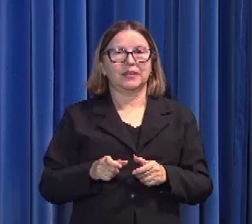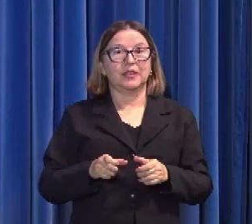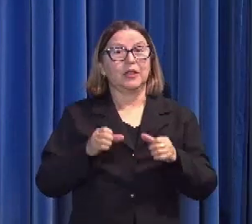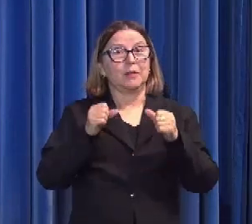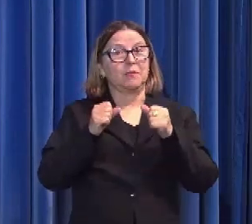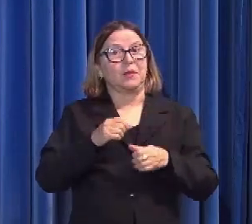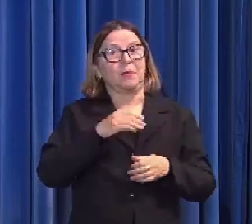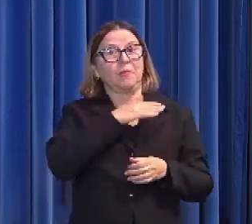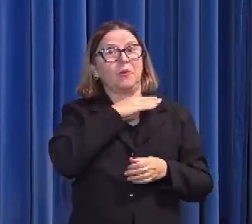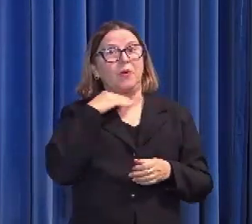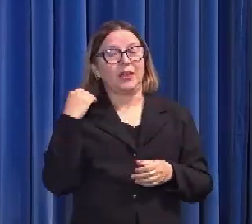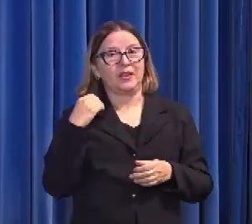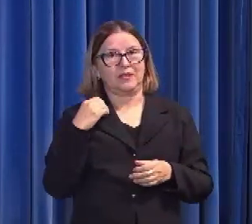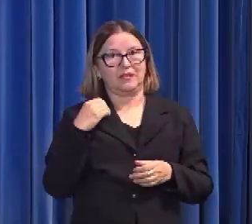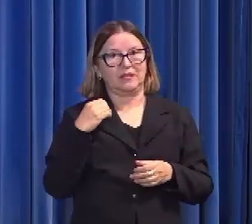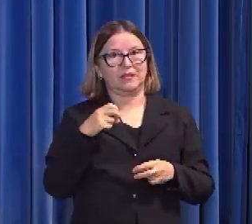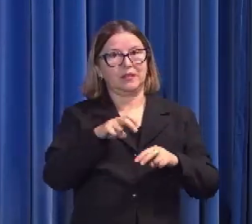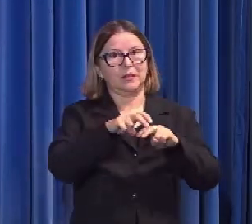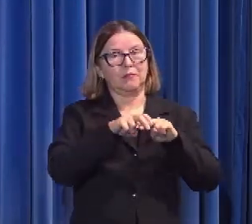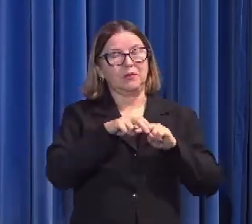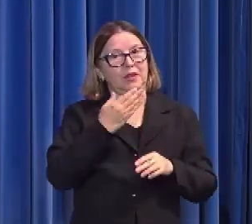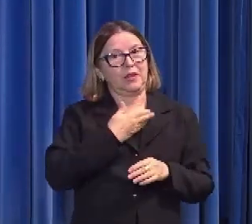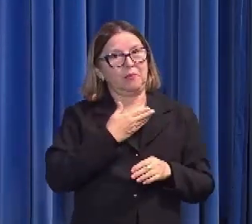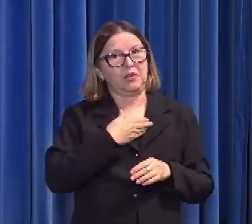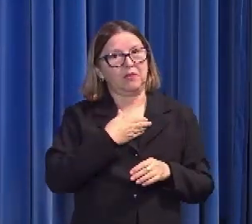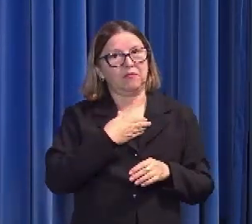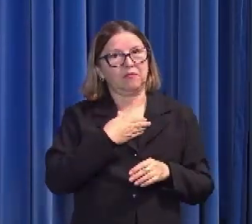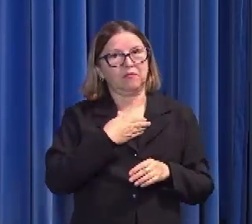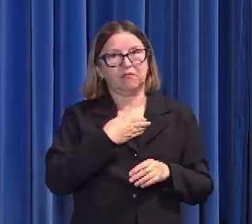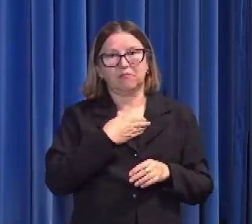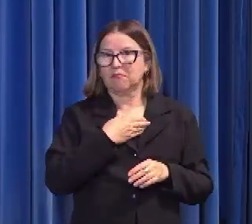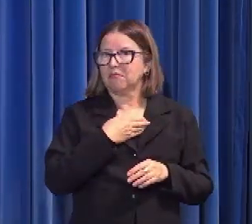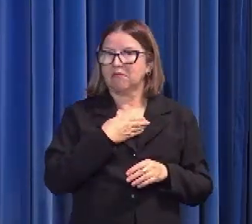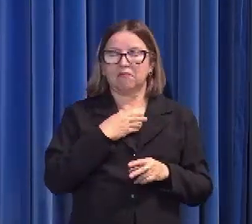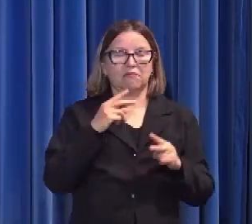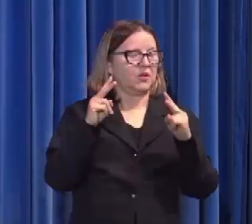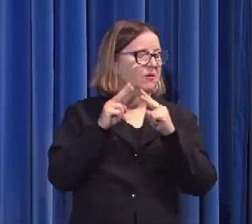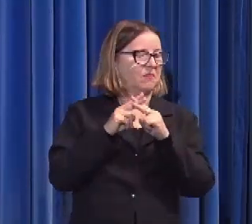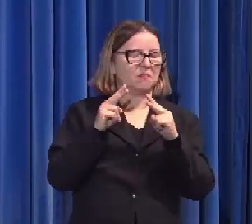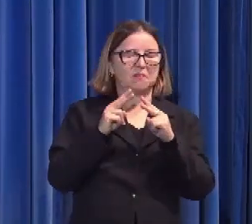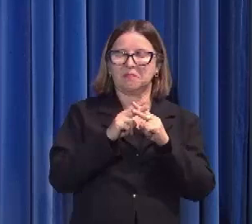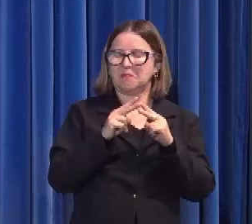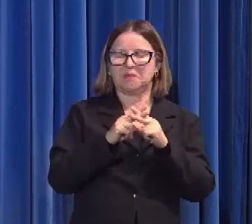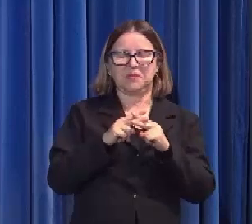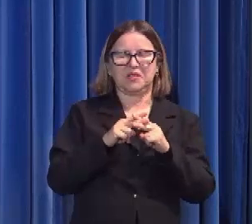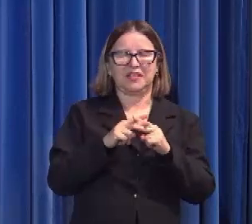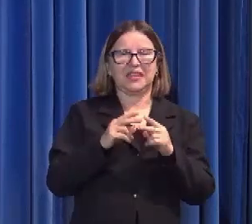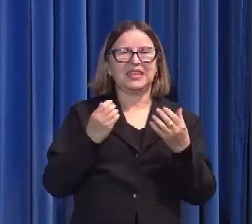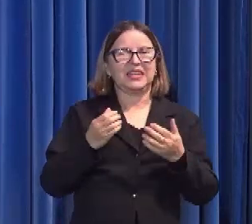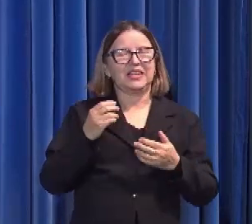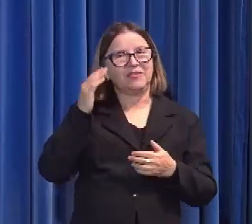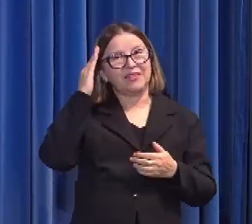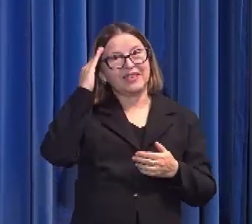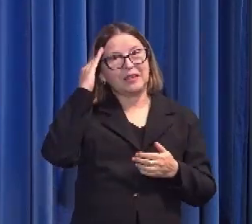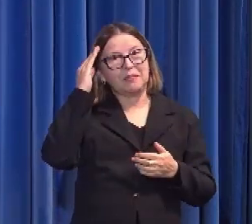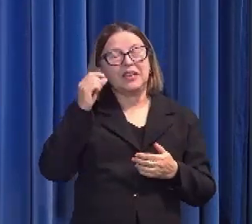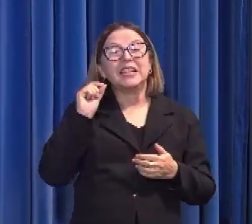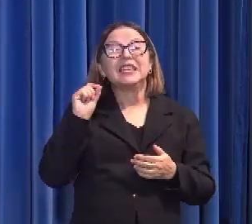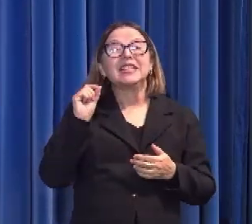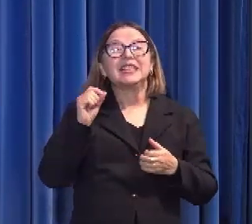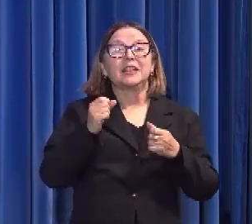eles não vão ficar competindo para saber quem é o maior quem é o melhor quem é o mais